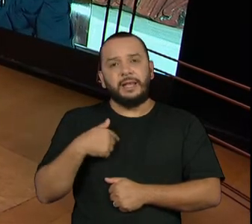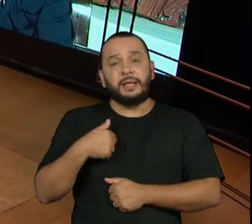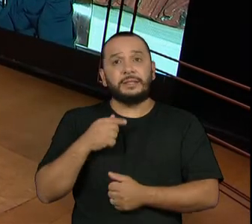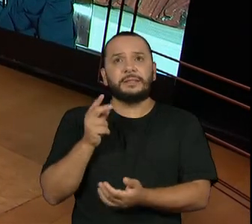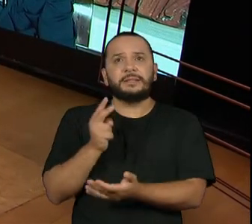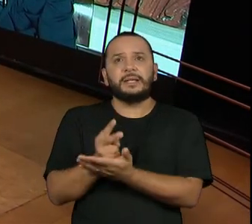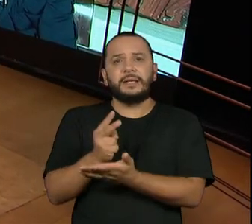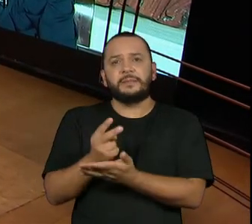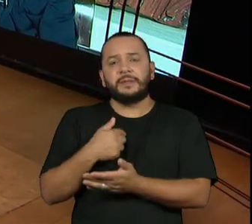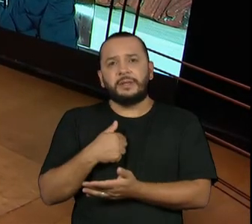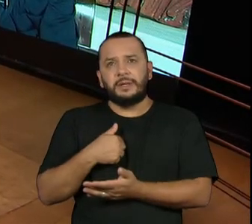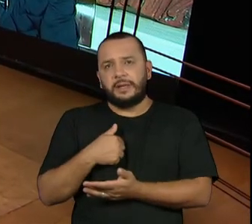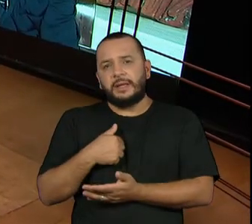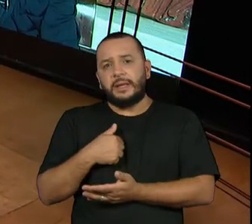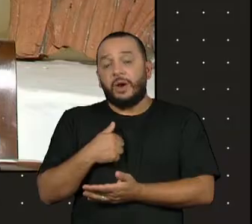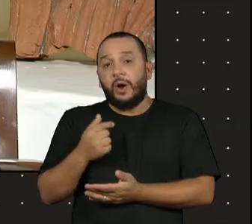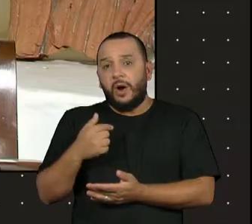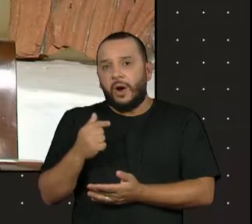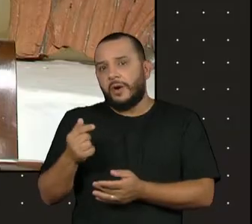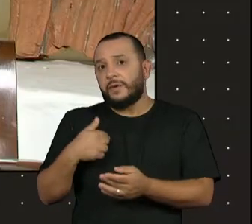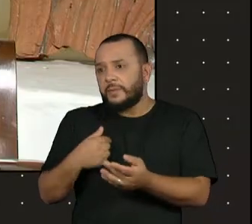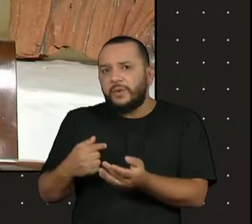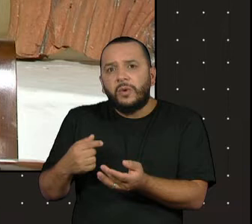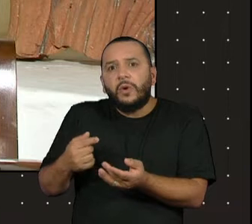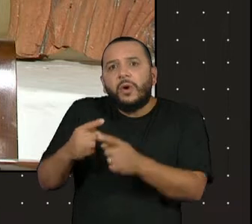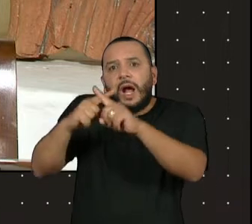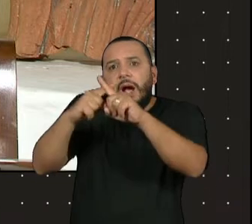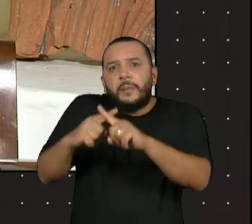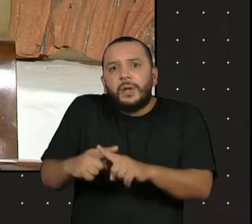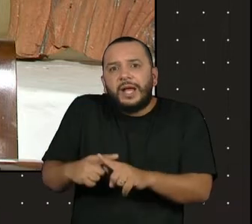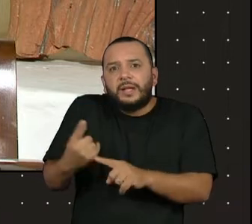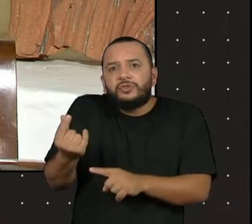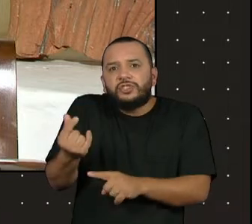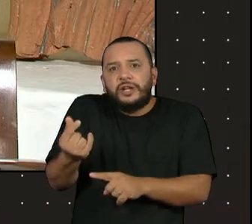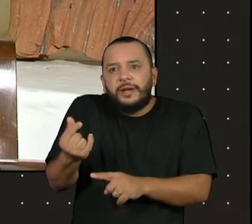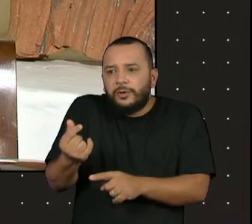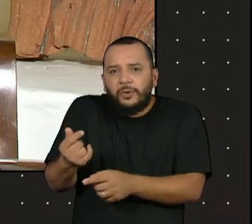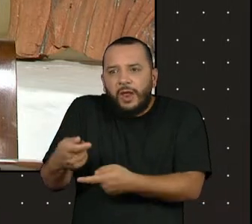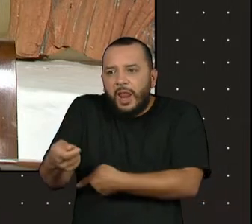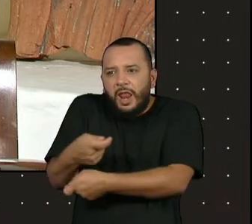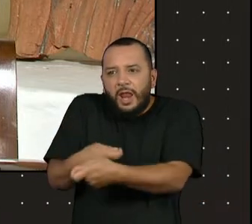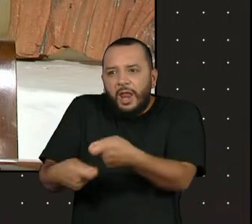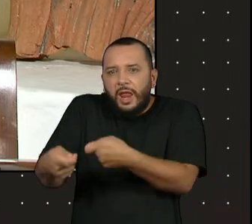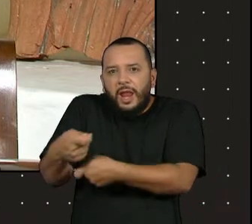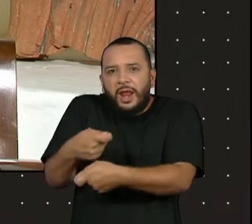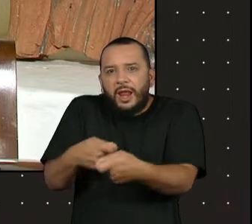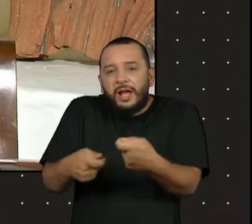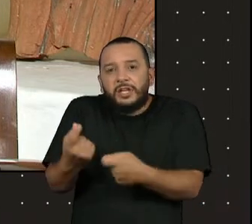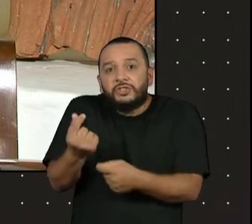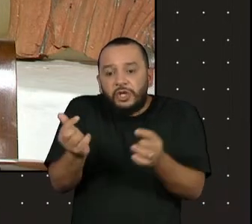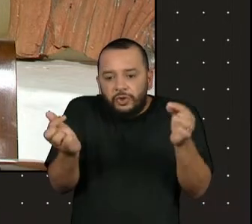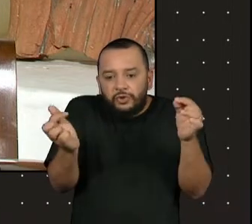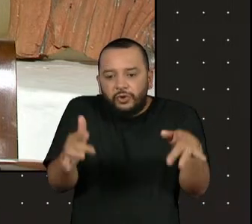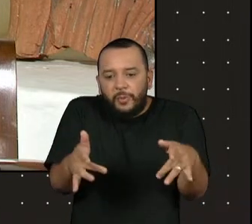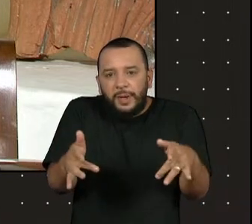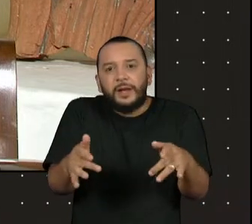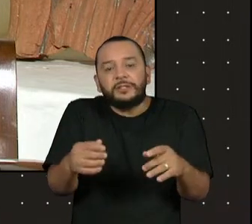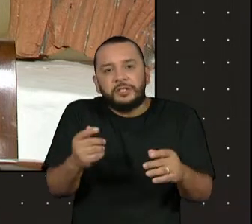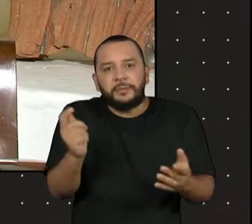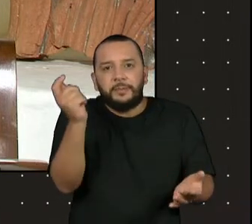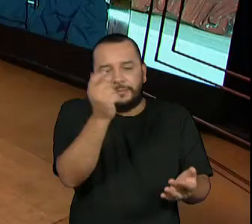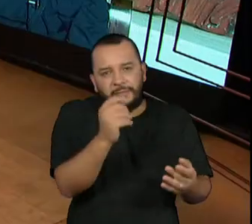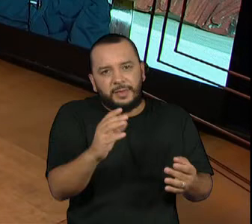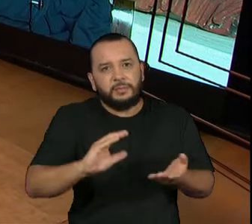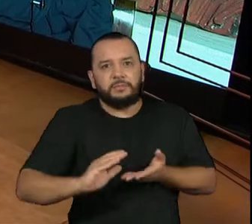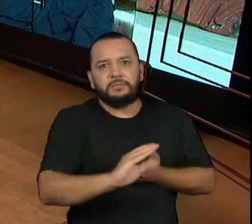a sobra vai para o Teatro Oficina. E durante os negócios de pife-pafe lá,